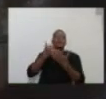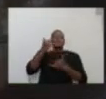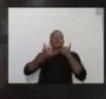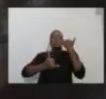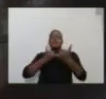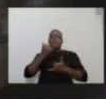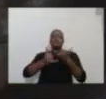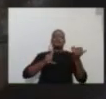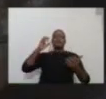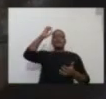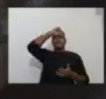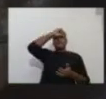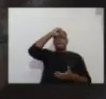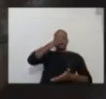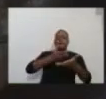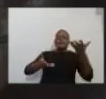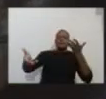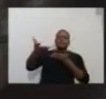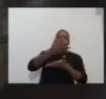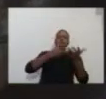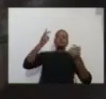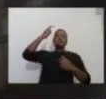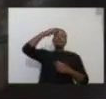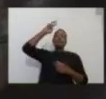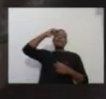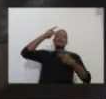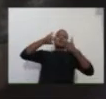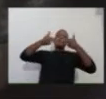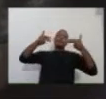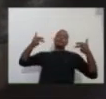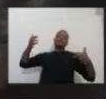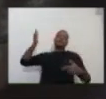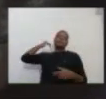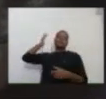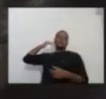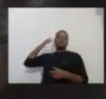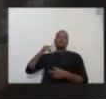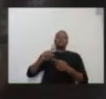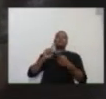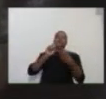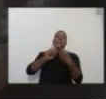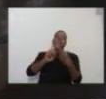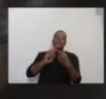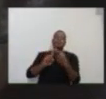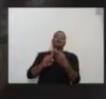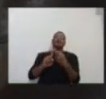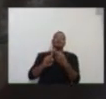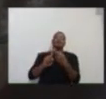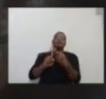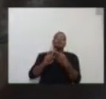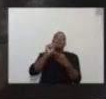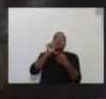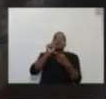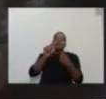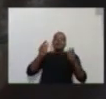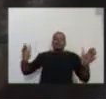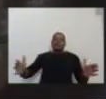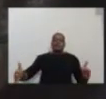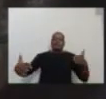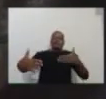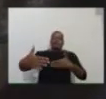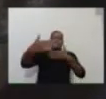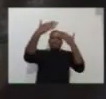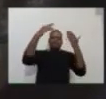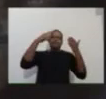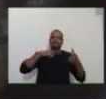coisas do passado, fazendo com que as paredes fiquem bordadas de sabedoria para que as pessoas adquiram.